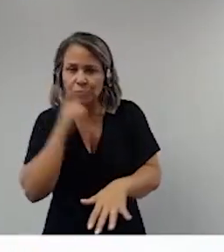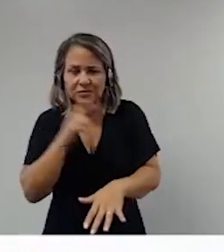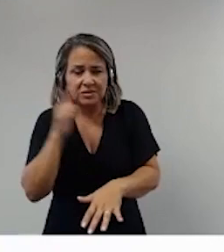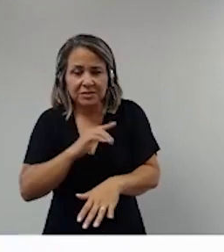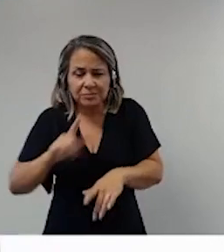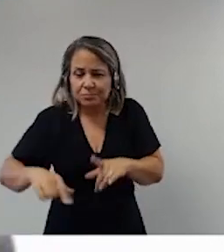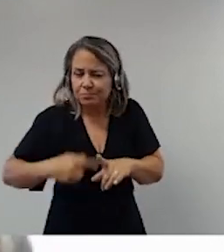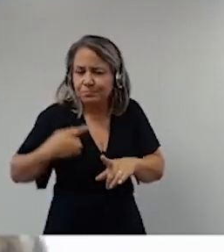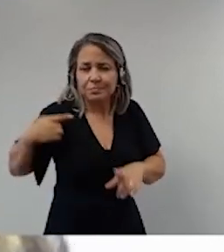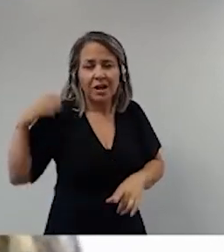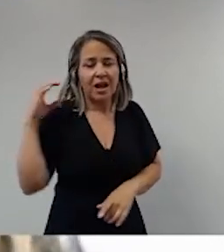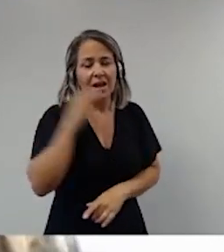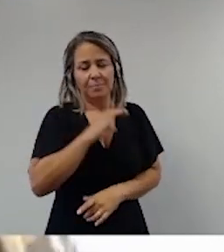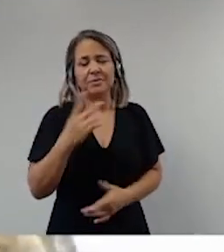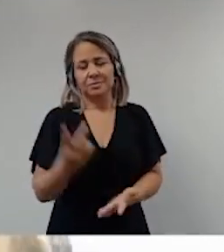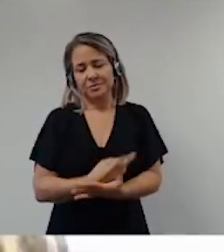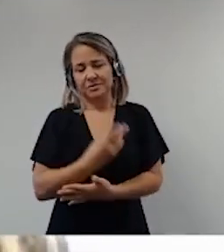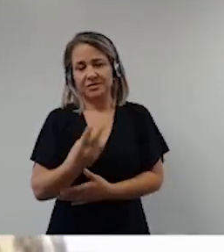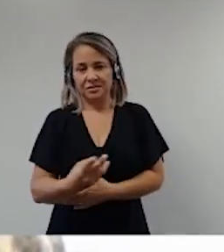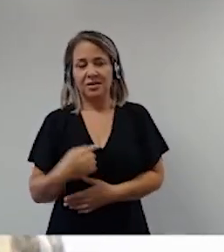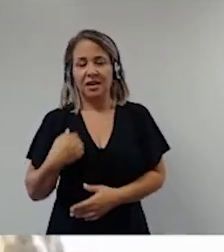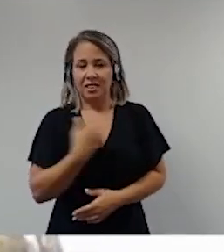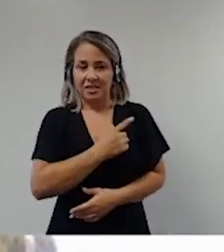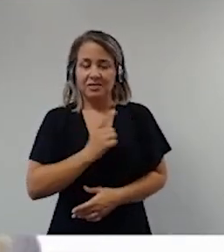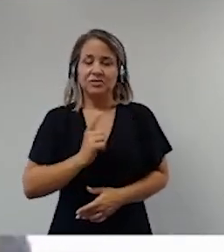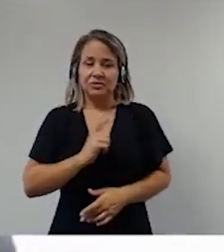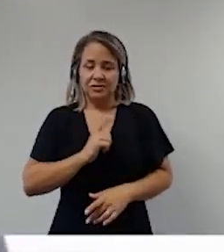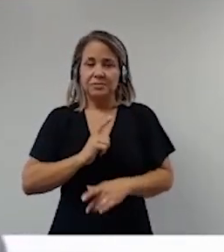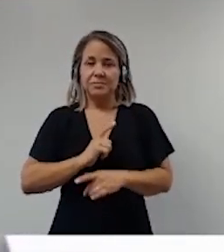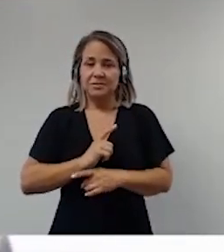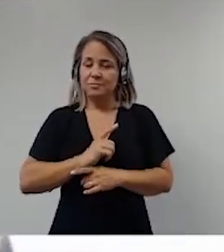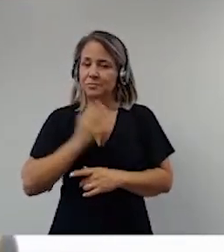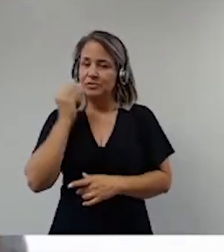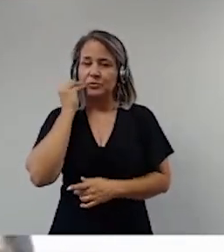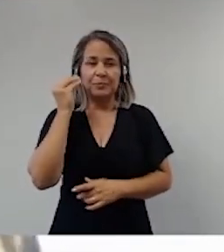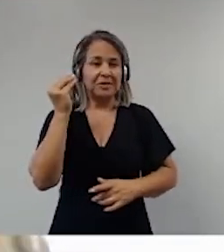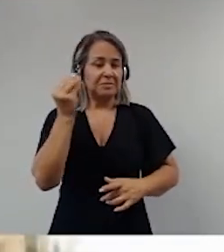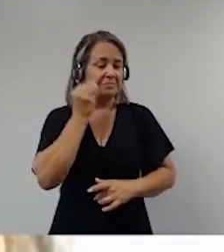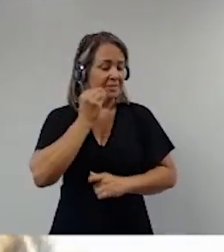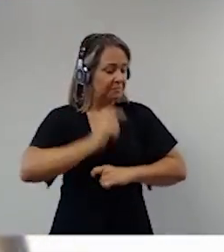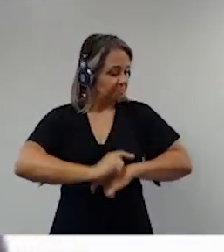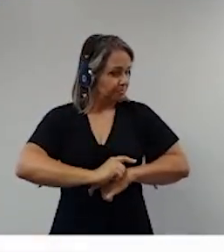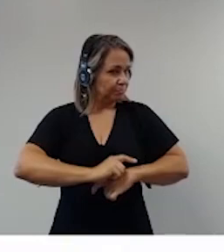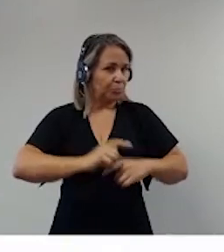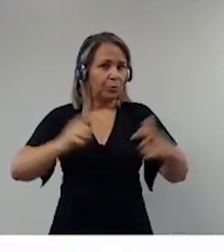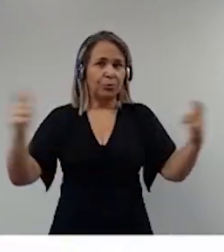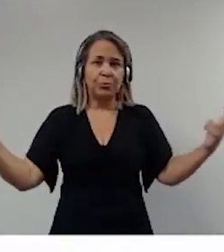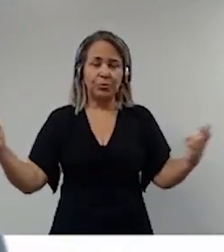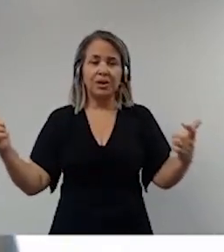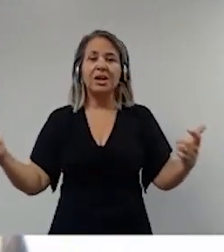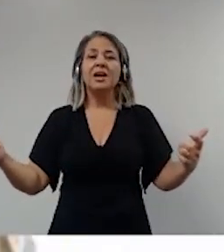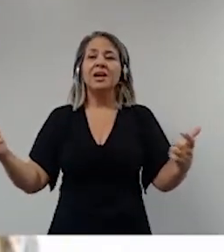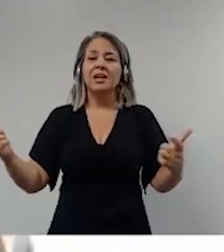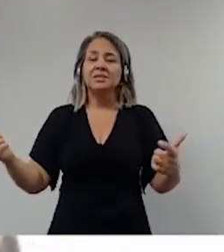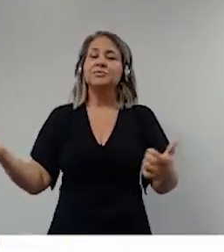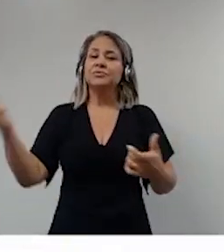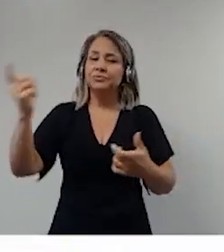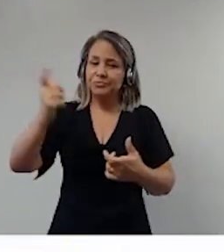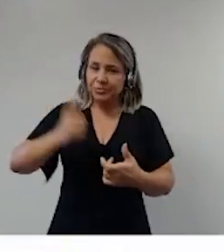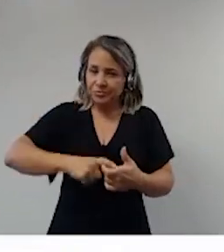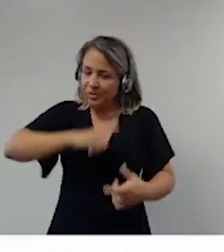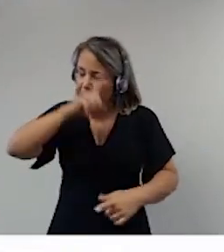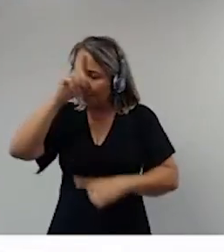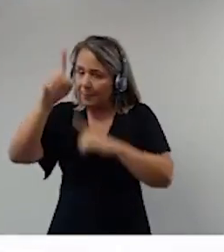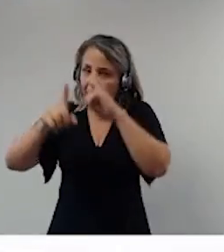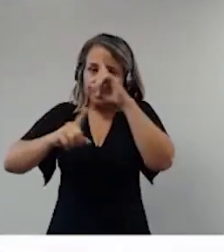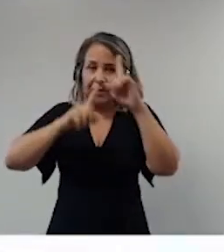rápida. Nós tivemos, assim, grandes experiências nesse período, de reinvenção, de novas sugestões